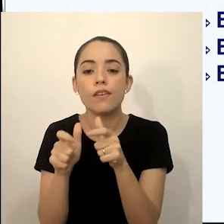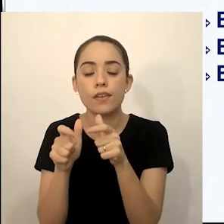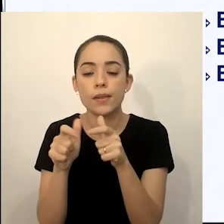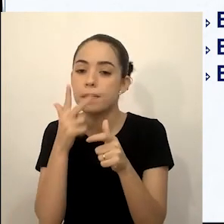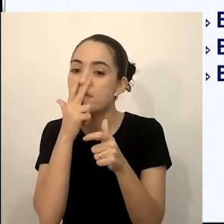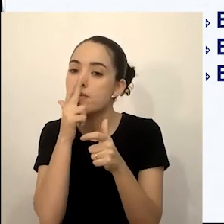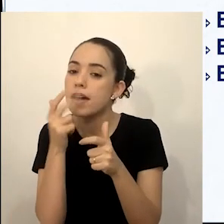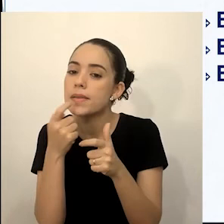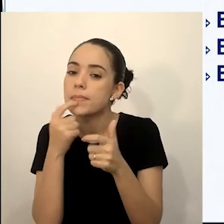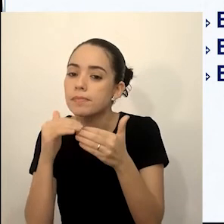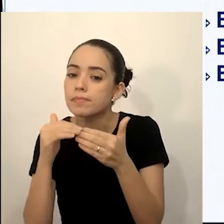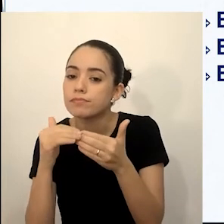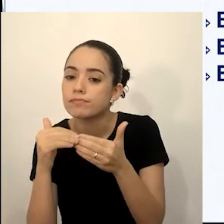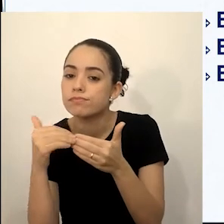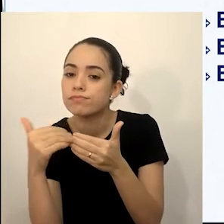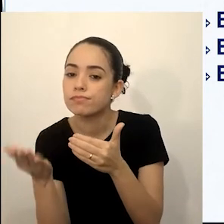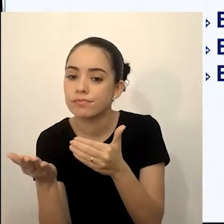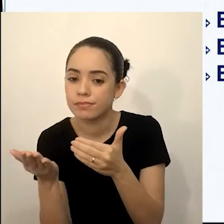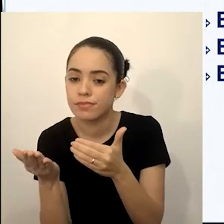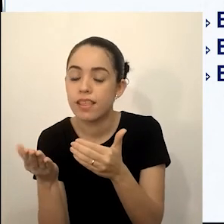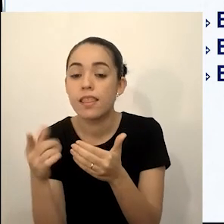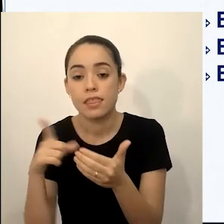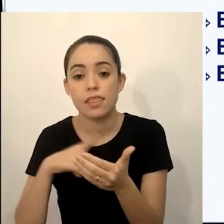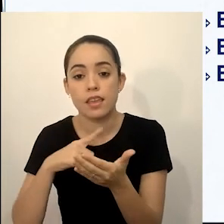localizam-se na periferia,